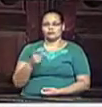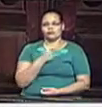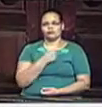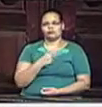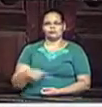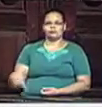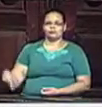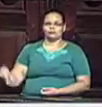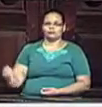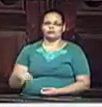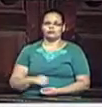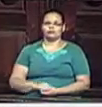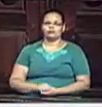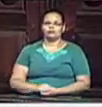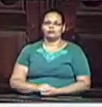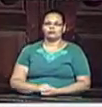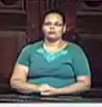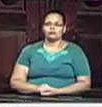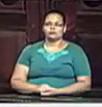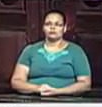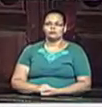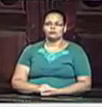Senhor presidente,